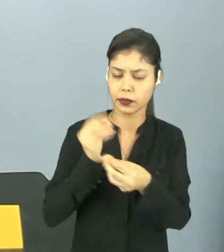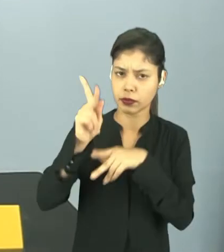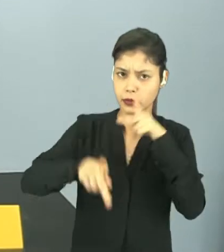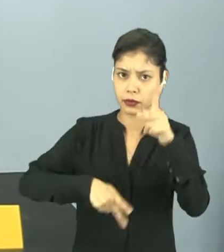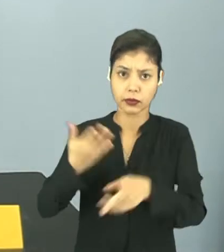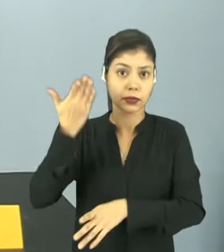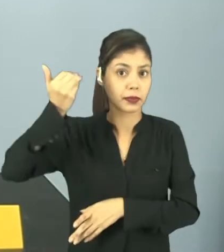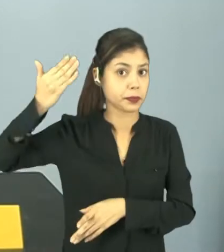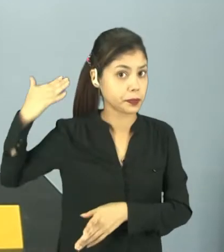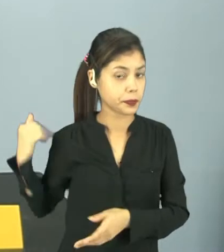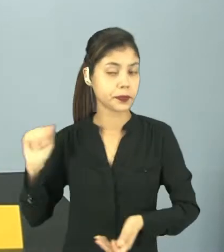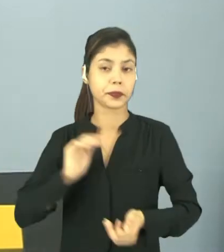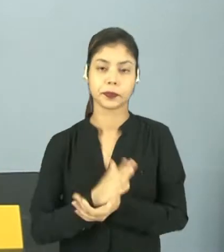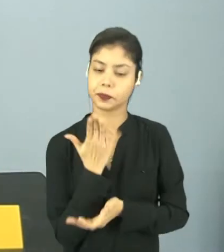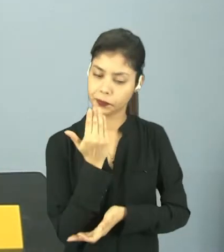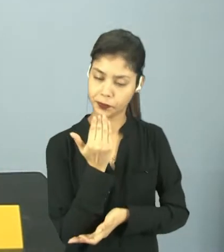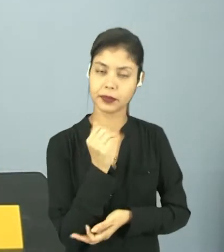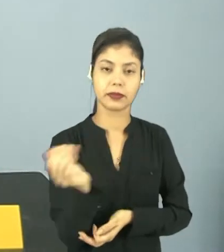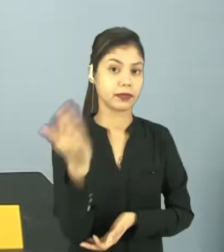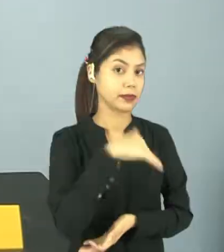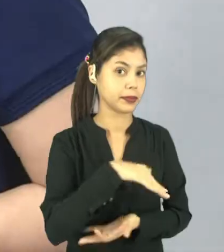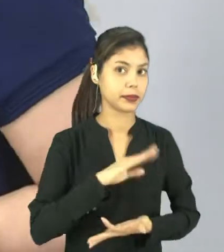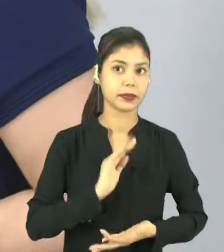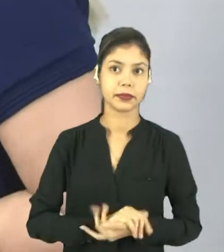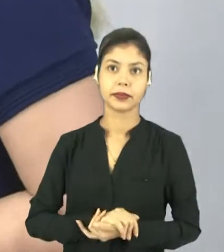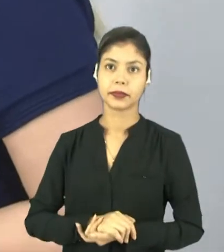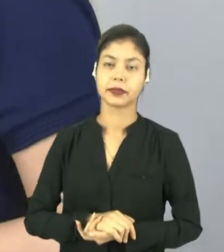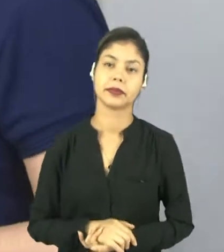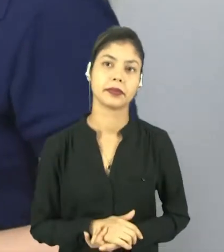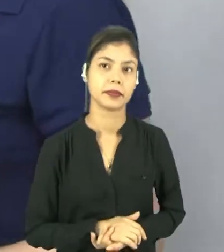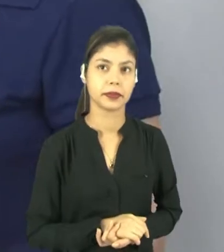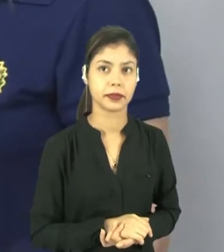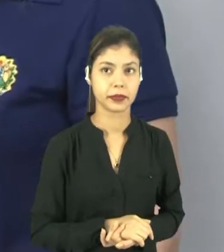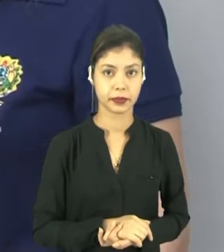povos antigos se alimentavam. Vamos lá?